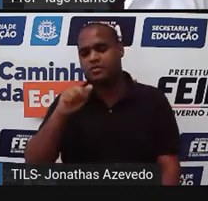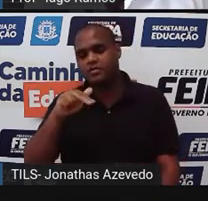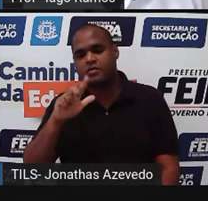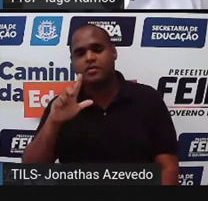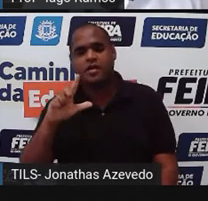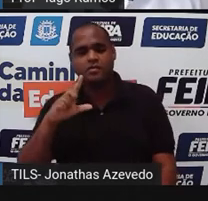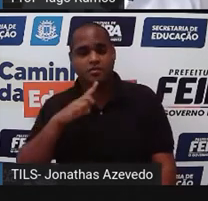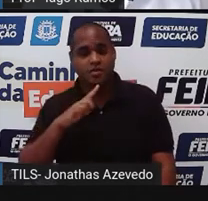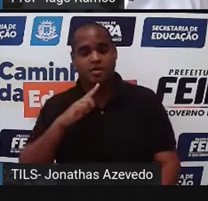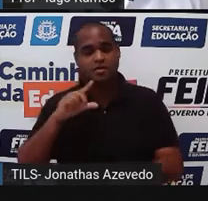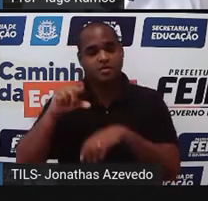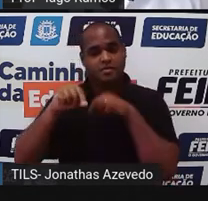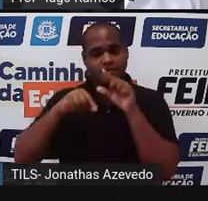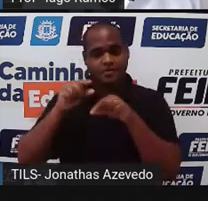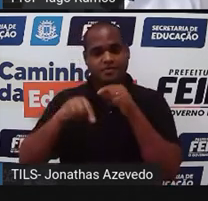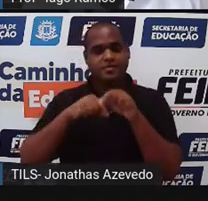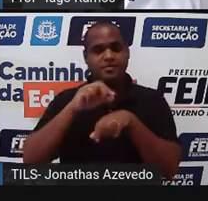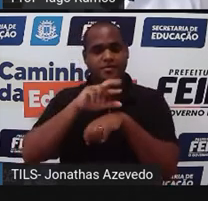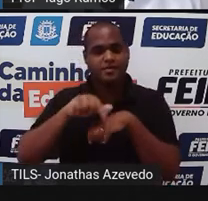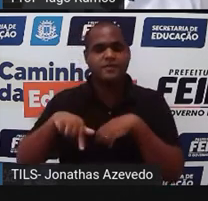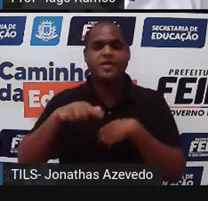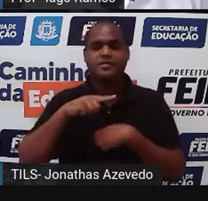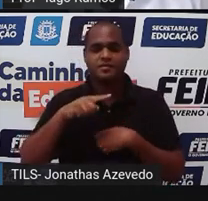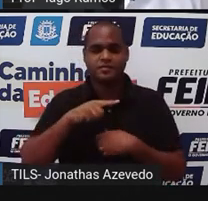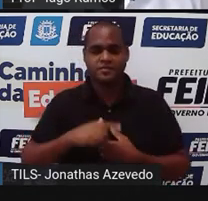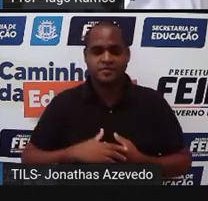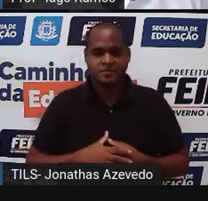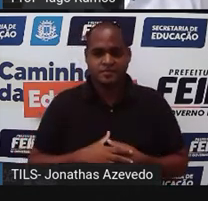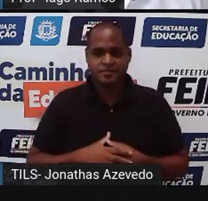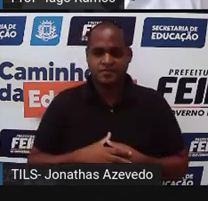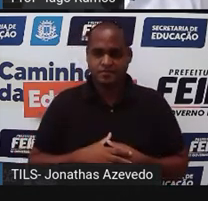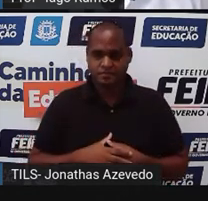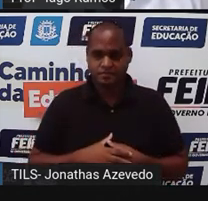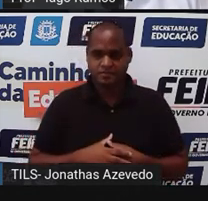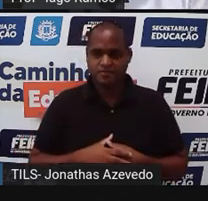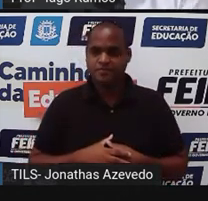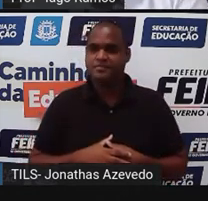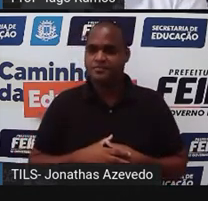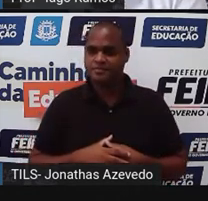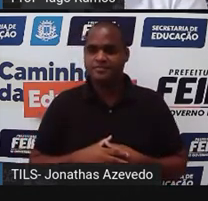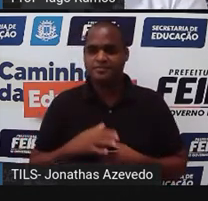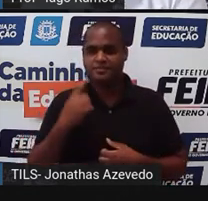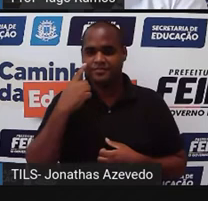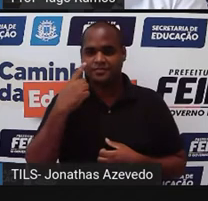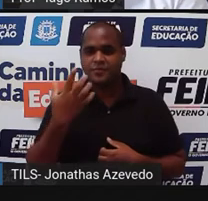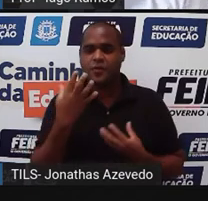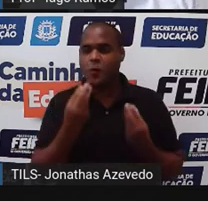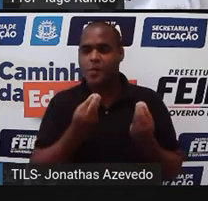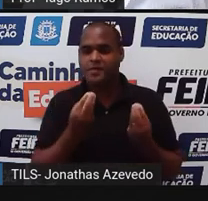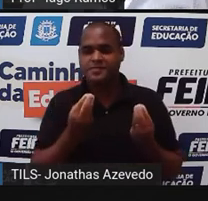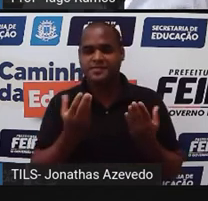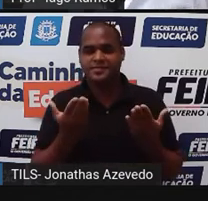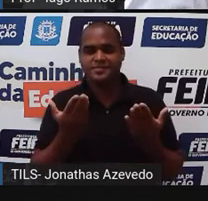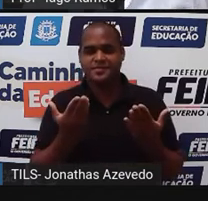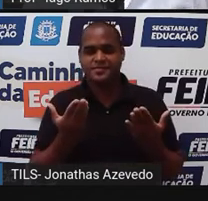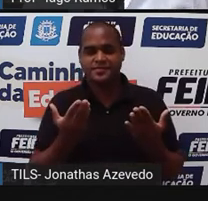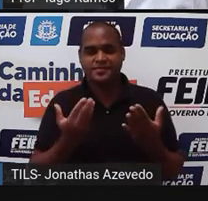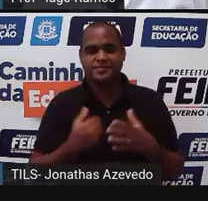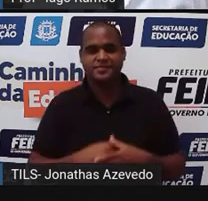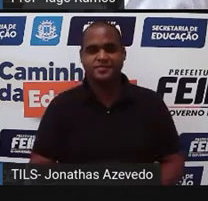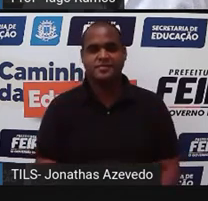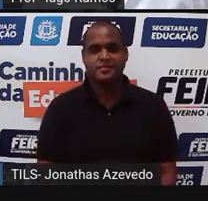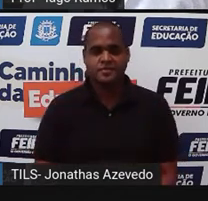escolhi essa diagonal aqui ó que vai ligar daqui até aqui ó então vai ficar dessa forma Olá